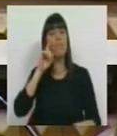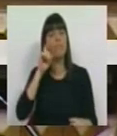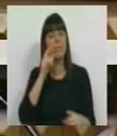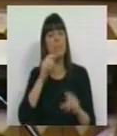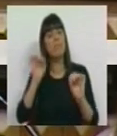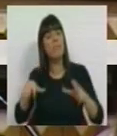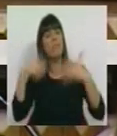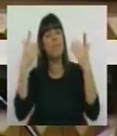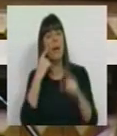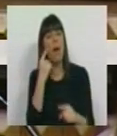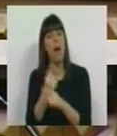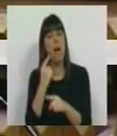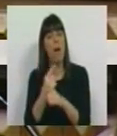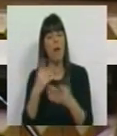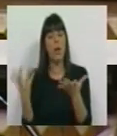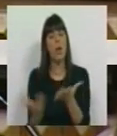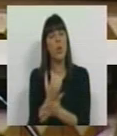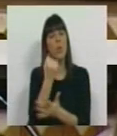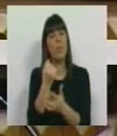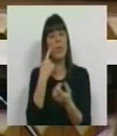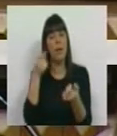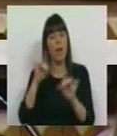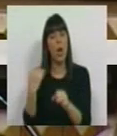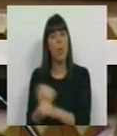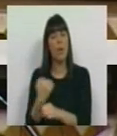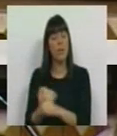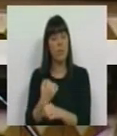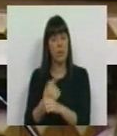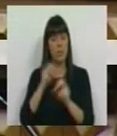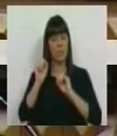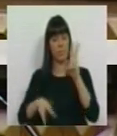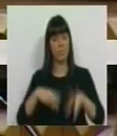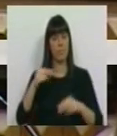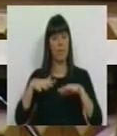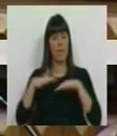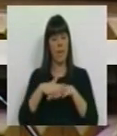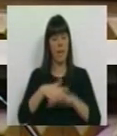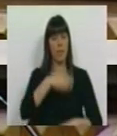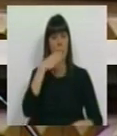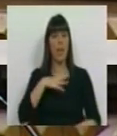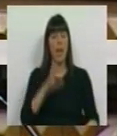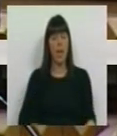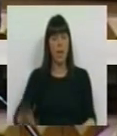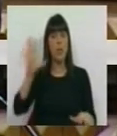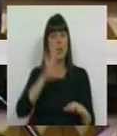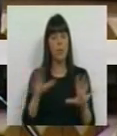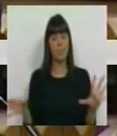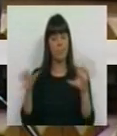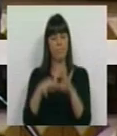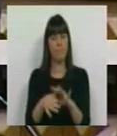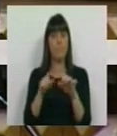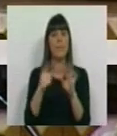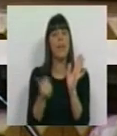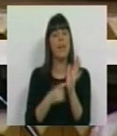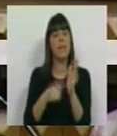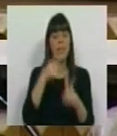defende como princípio a manutenção, recuperação, requalificação e modernização da rede ferroviária nacional, adequando-a